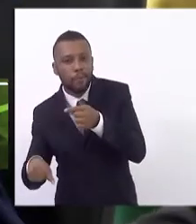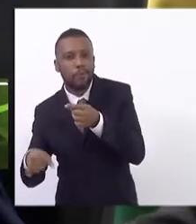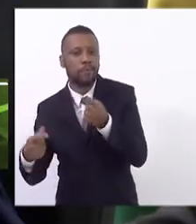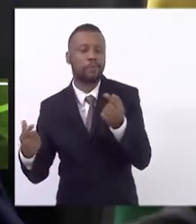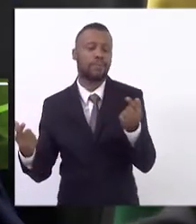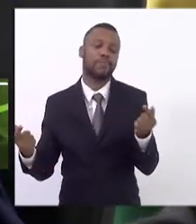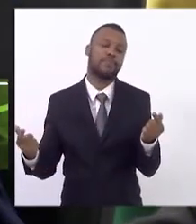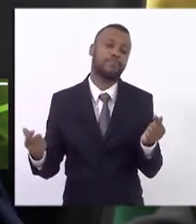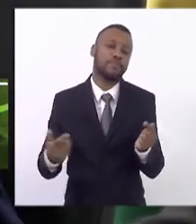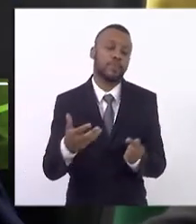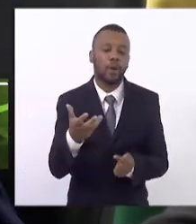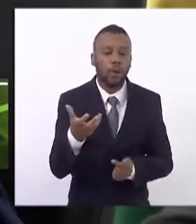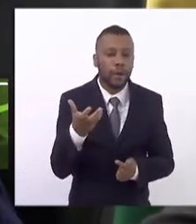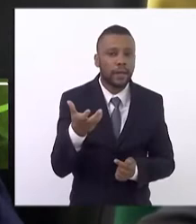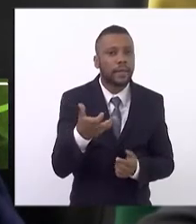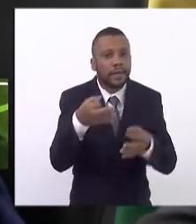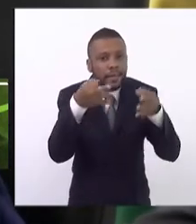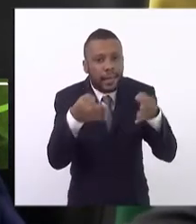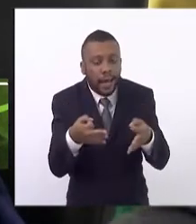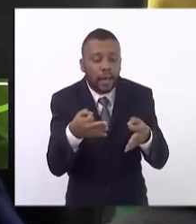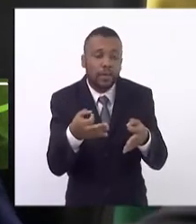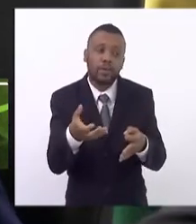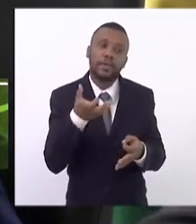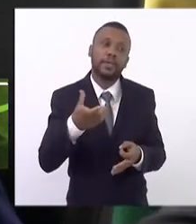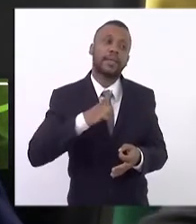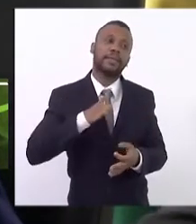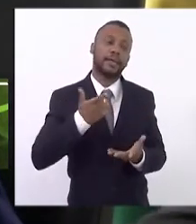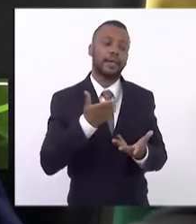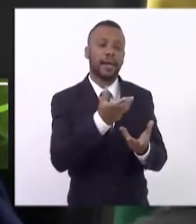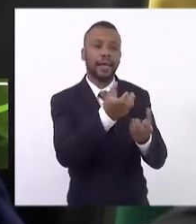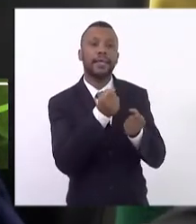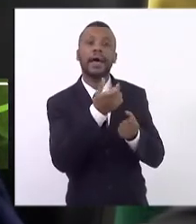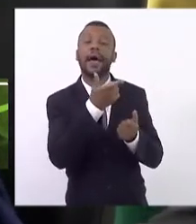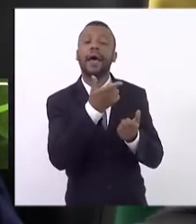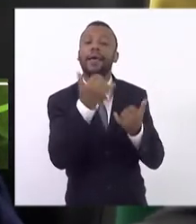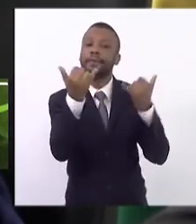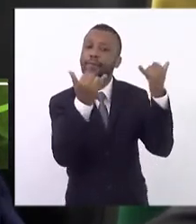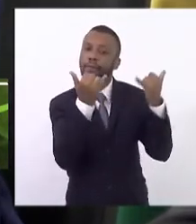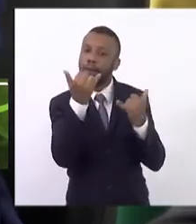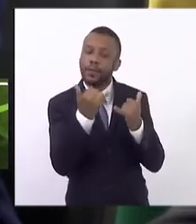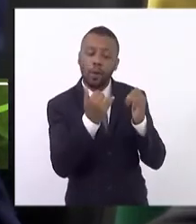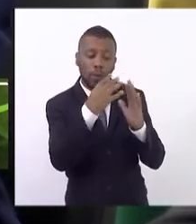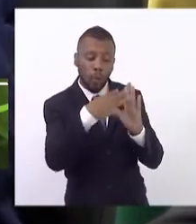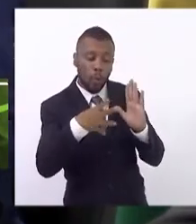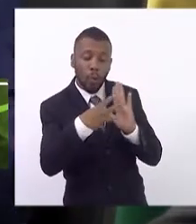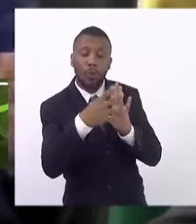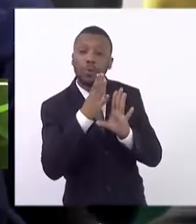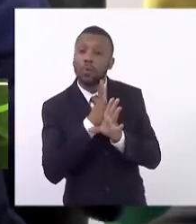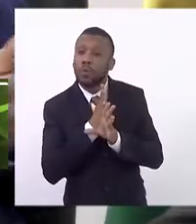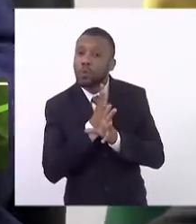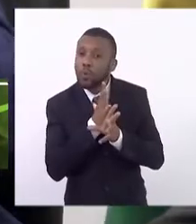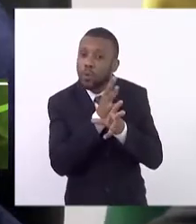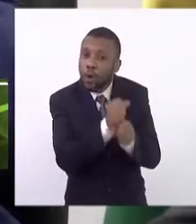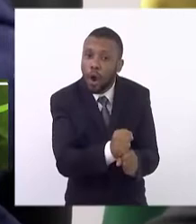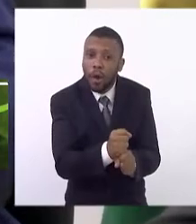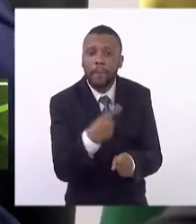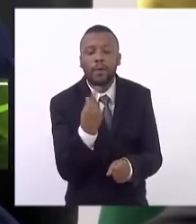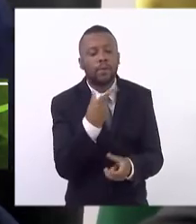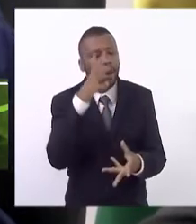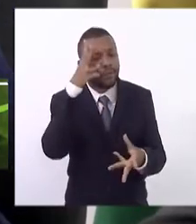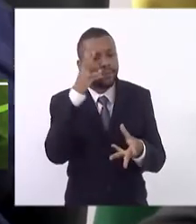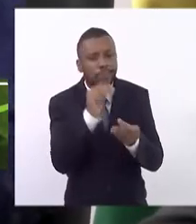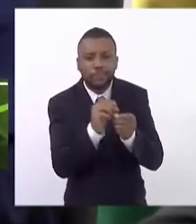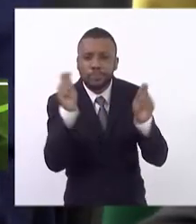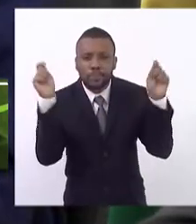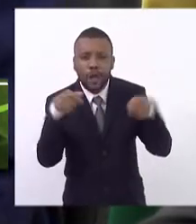que eu queria era exatamente, gostaria de ter, né? Era o histórico, perfeitamente. Até para a gente poder acompanhar